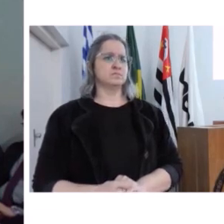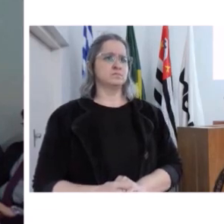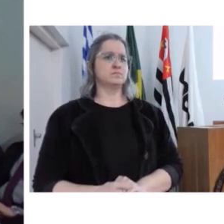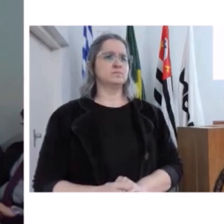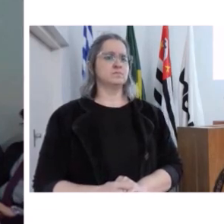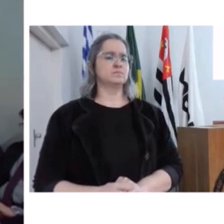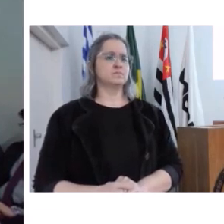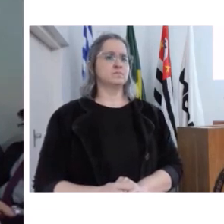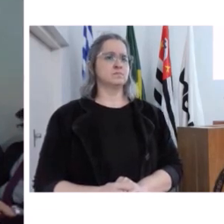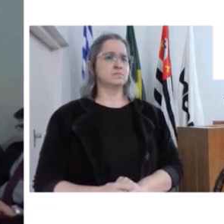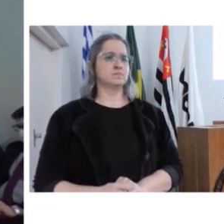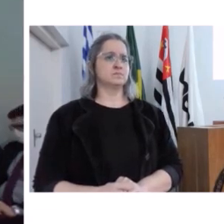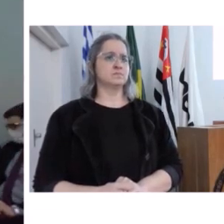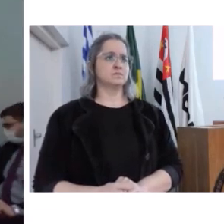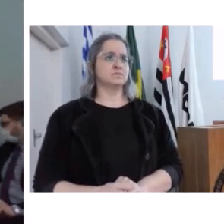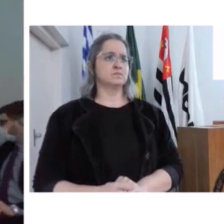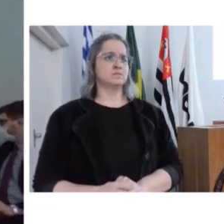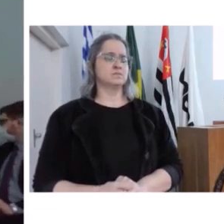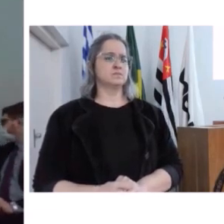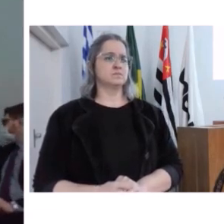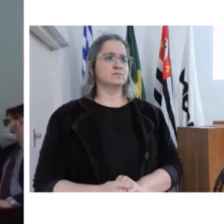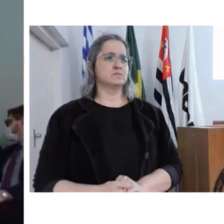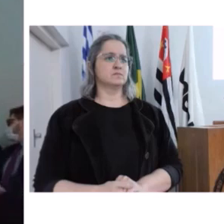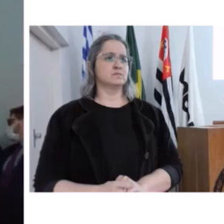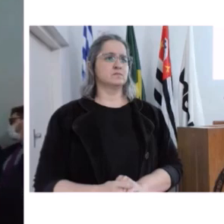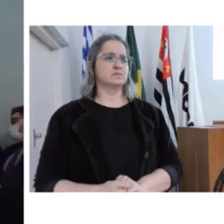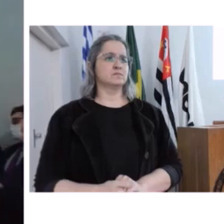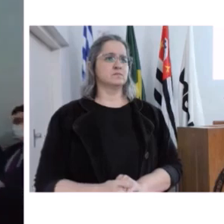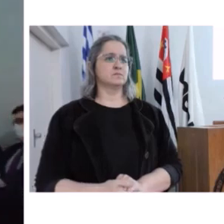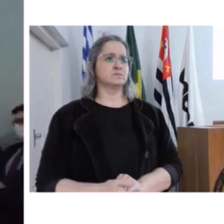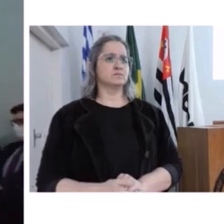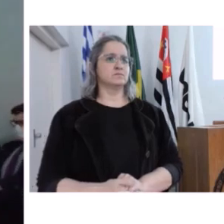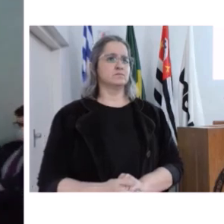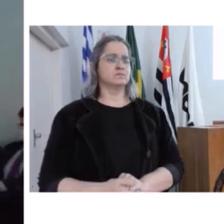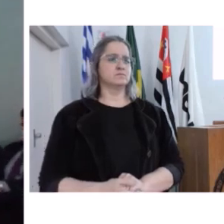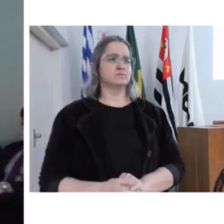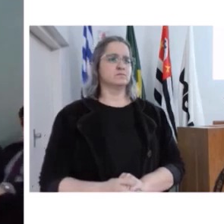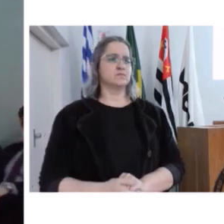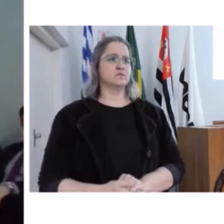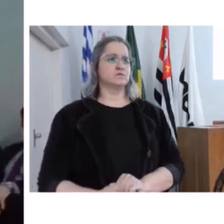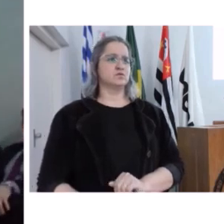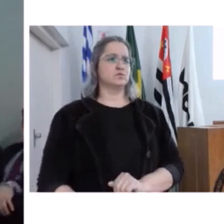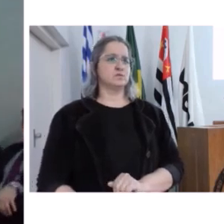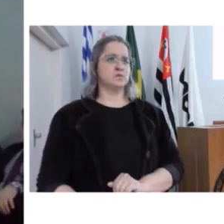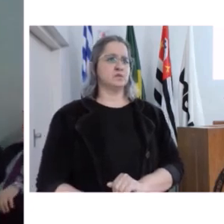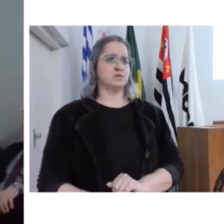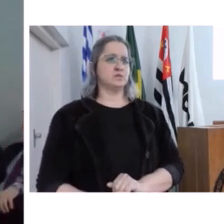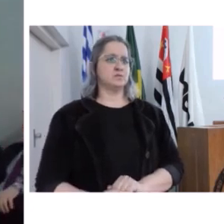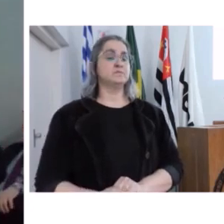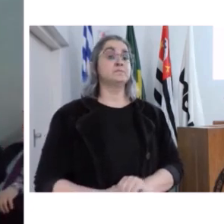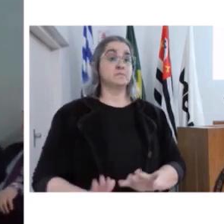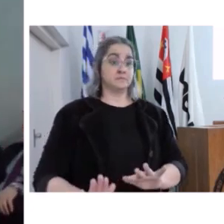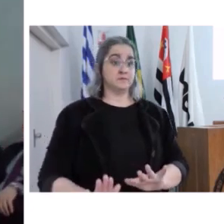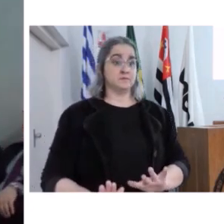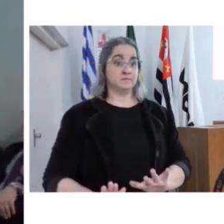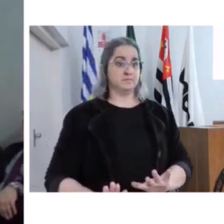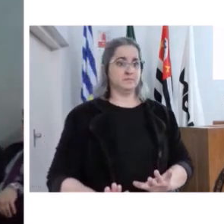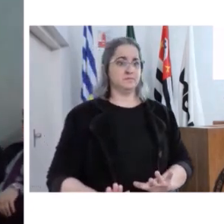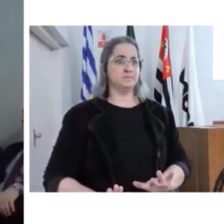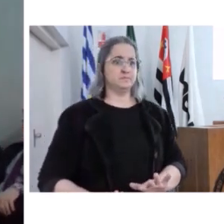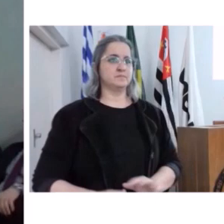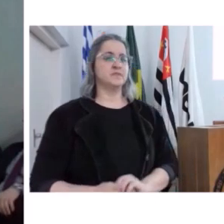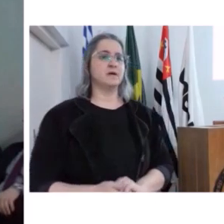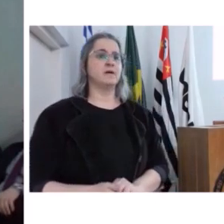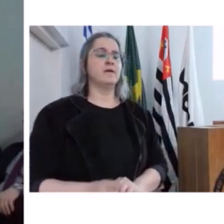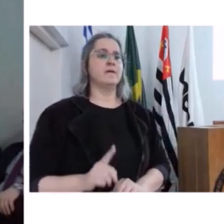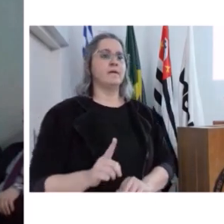Obrigado, professora, pela aula. Eu só queria tentar entender, nesse contexto da medicina oral, de ser vários campos bem amplo dentro